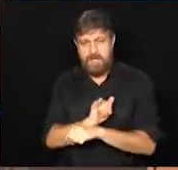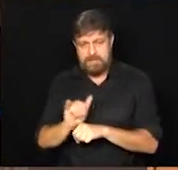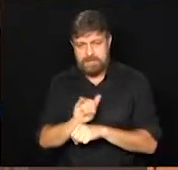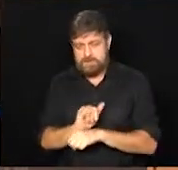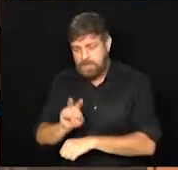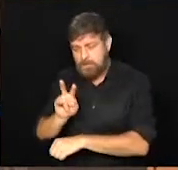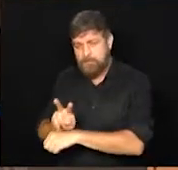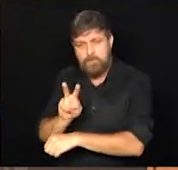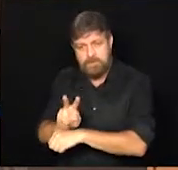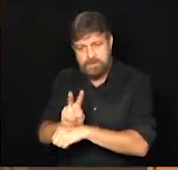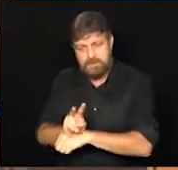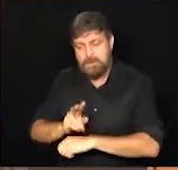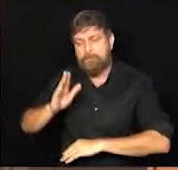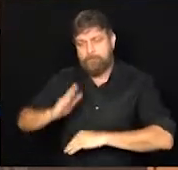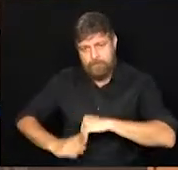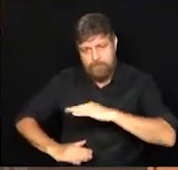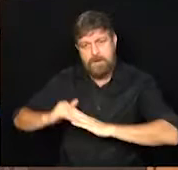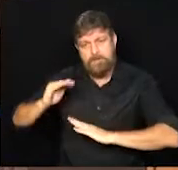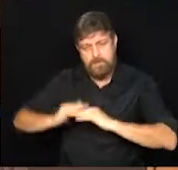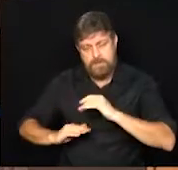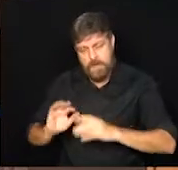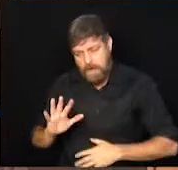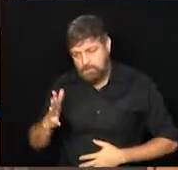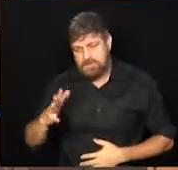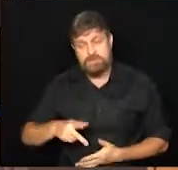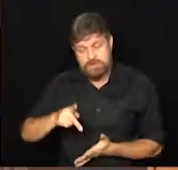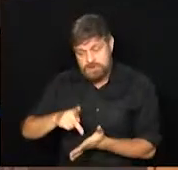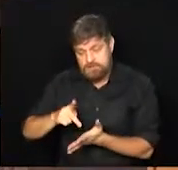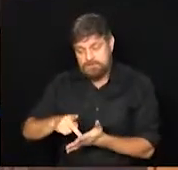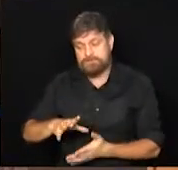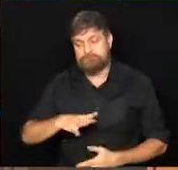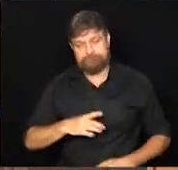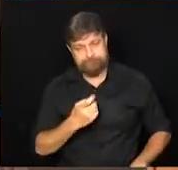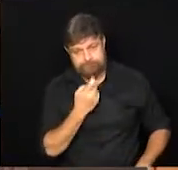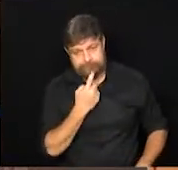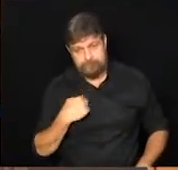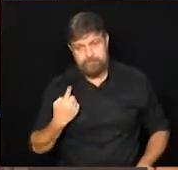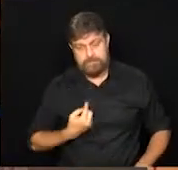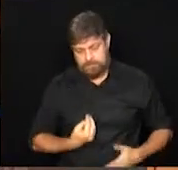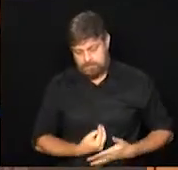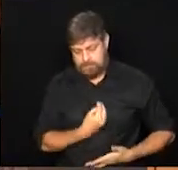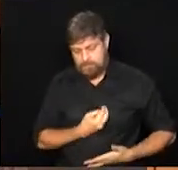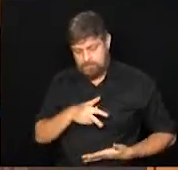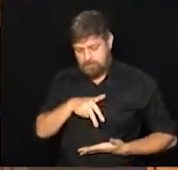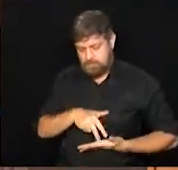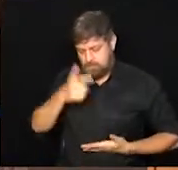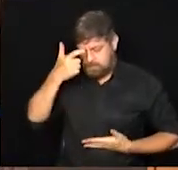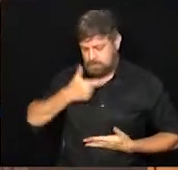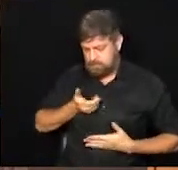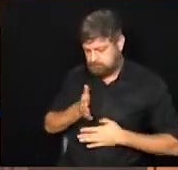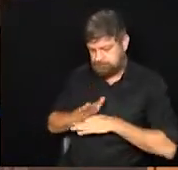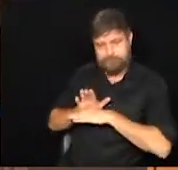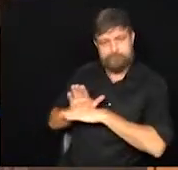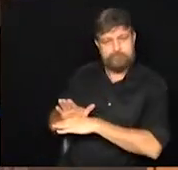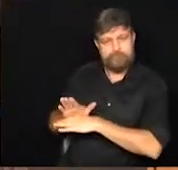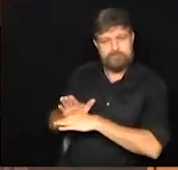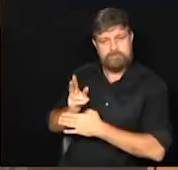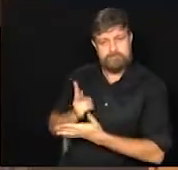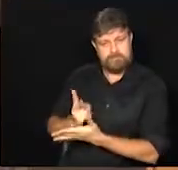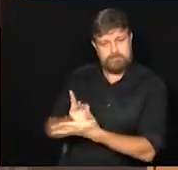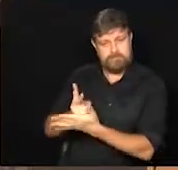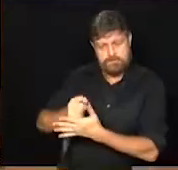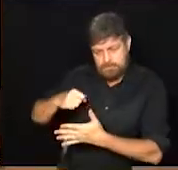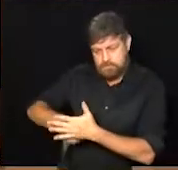fato, aplicadas no nosso município, e por isso que a gente está aqui. Então, conte comigo nessa luta.